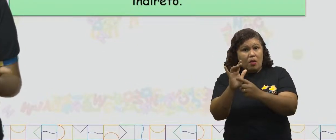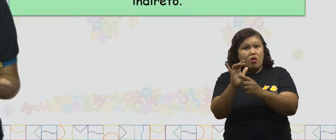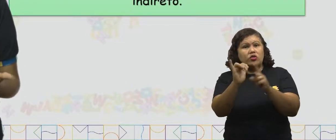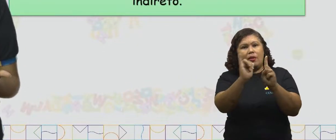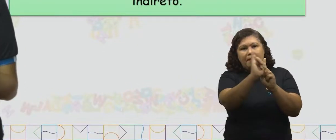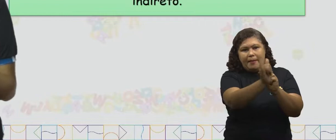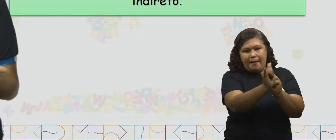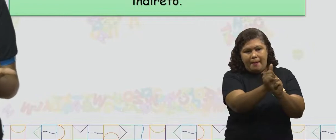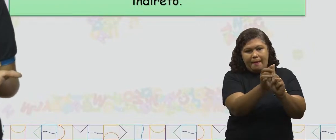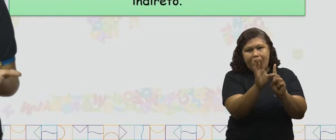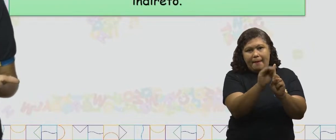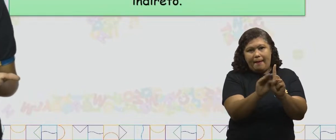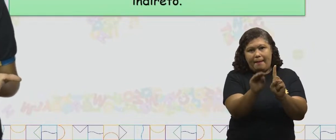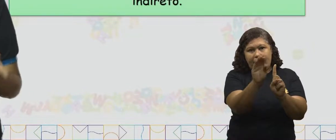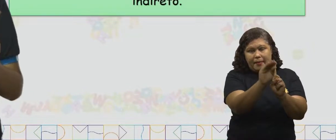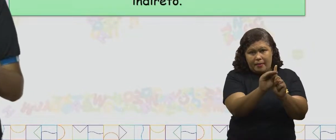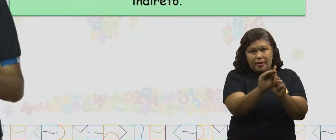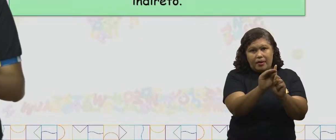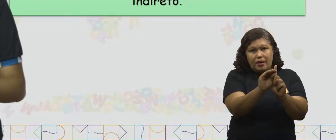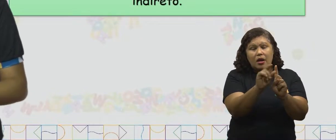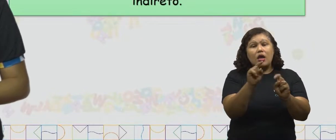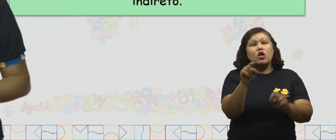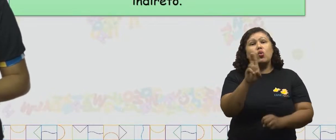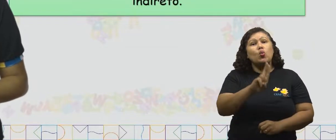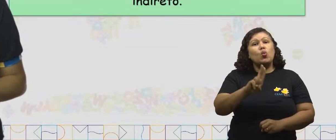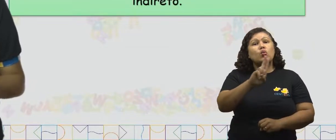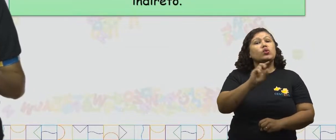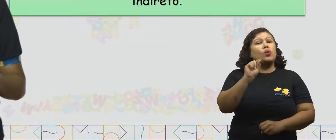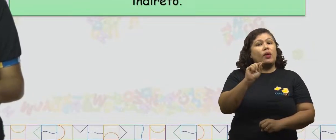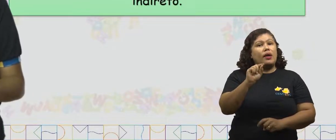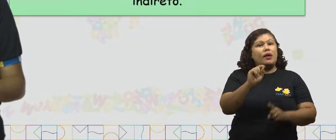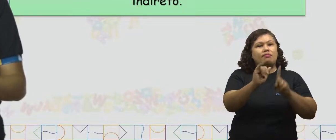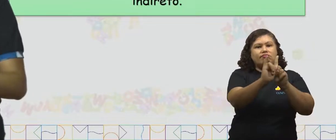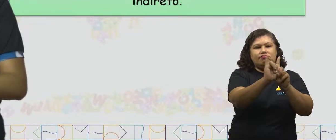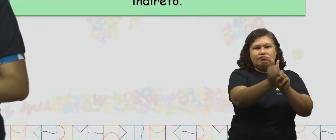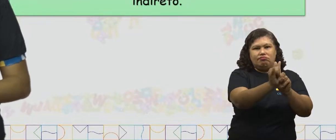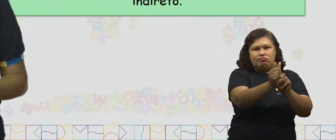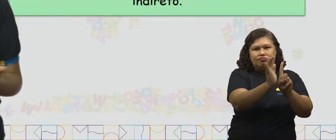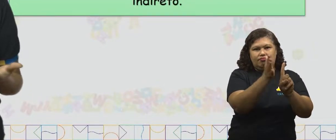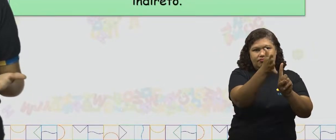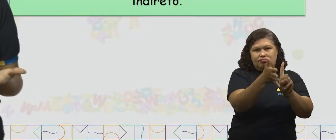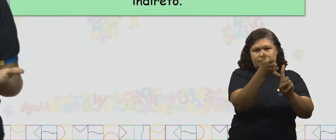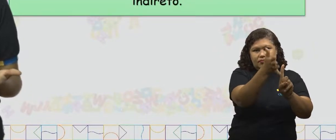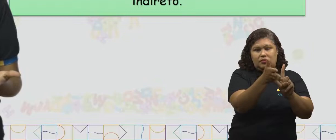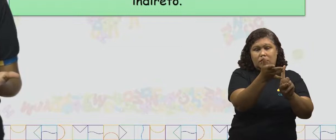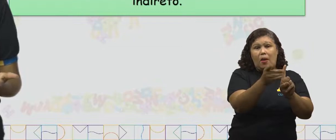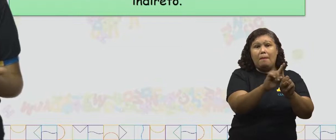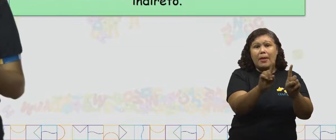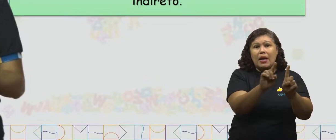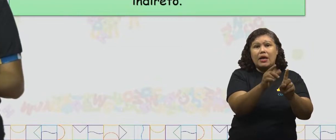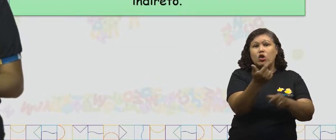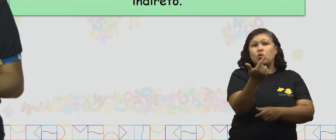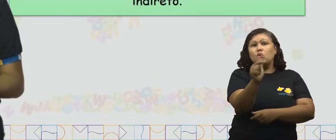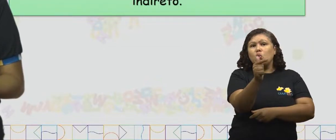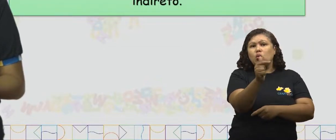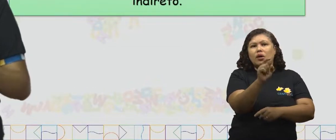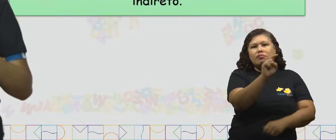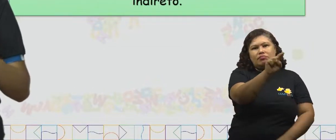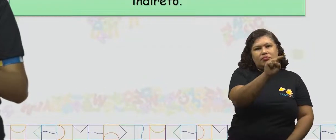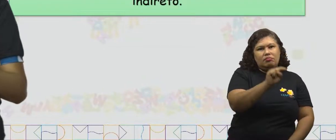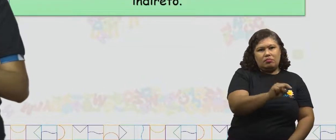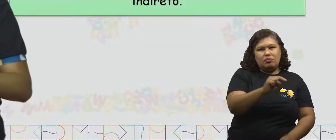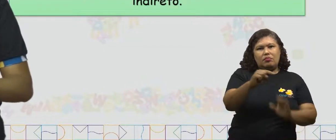das personagens na língua portuguesa, chamaremos de discurso direto. E quando não há essas pontuações indicando a